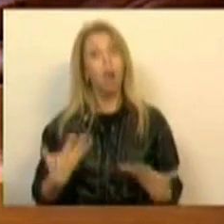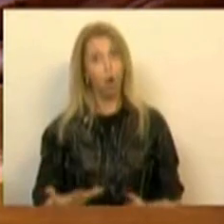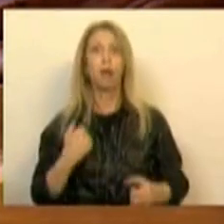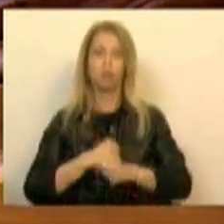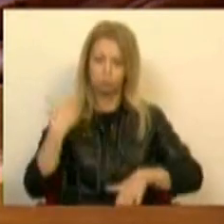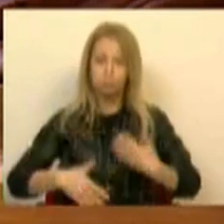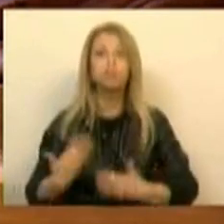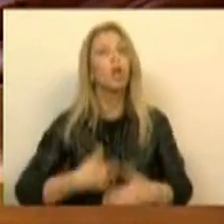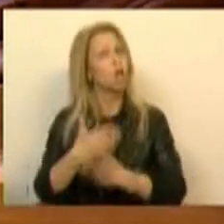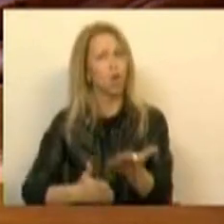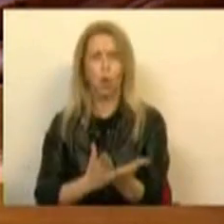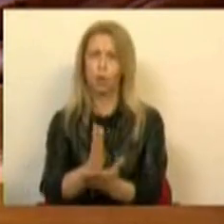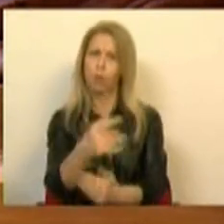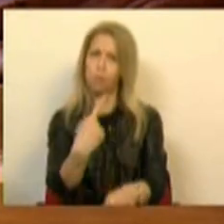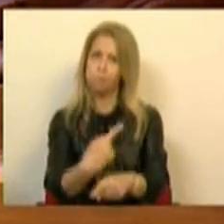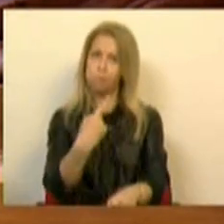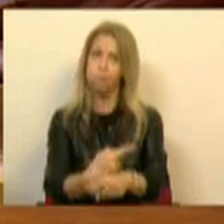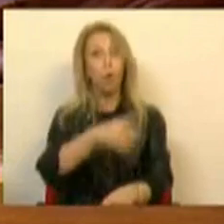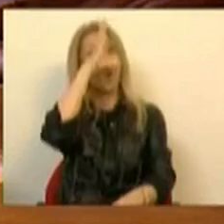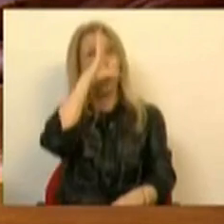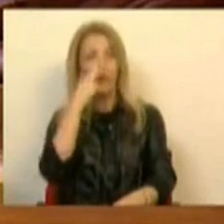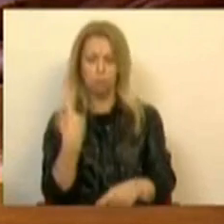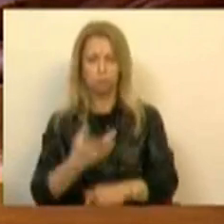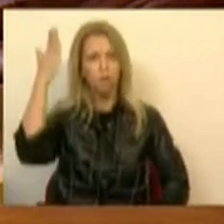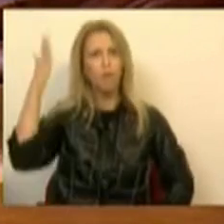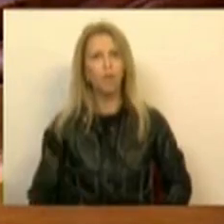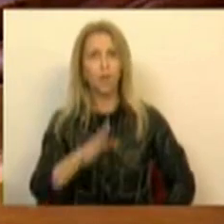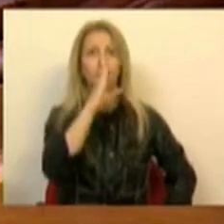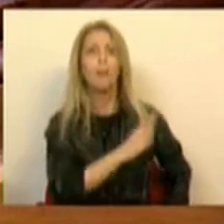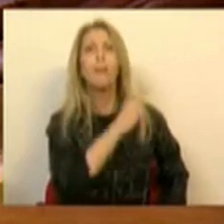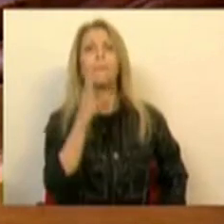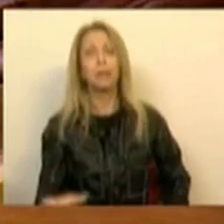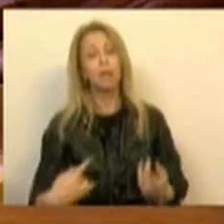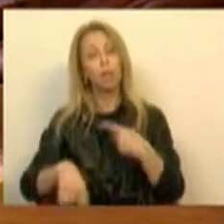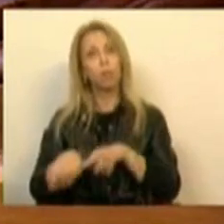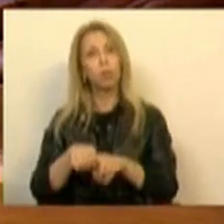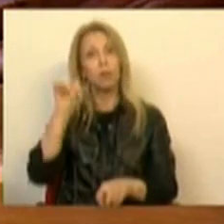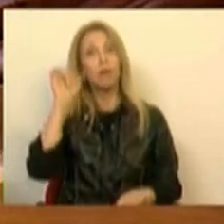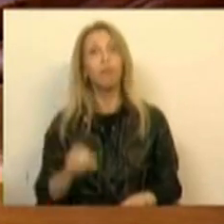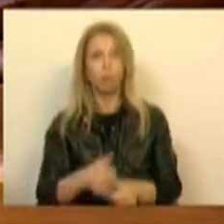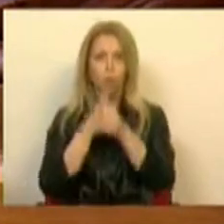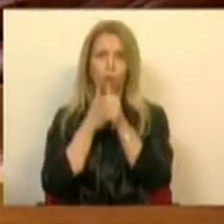e em movimento continuará com o Governo mantendo-se firme na execução das suas políticas